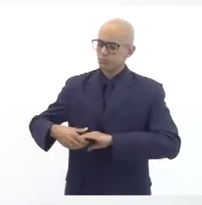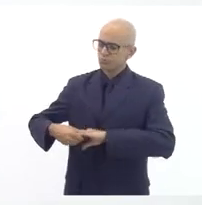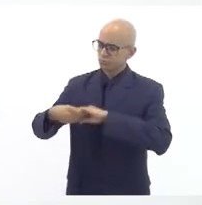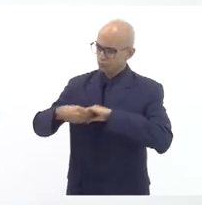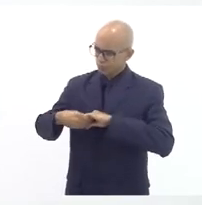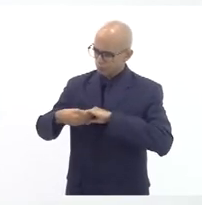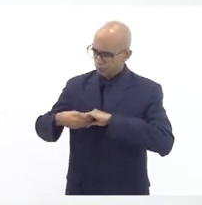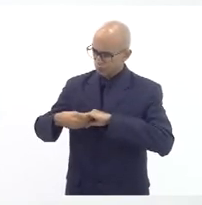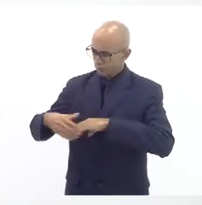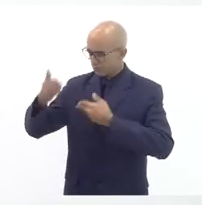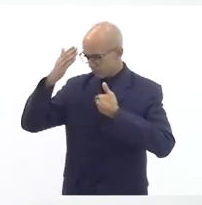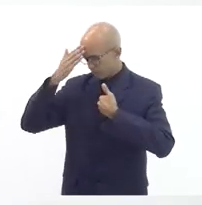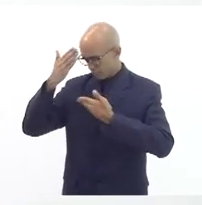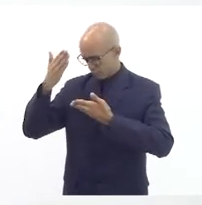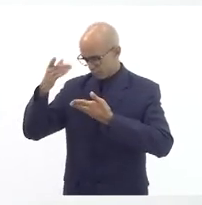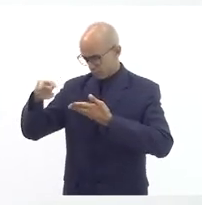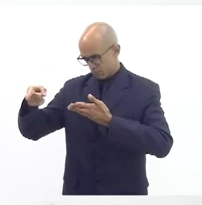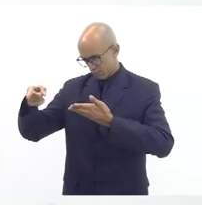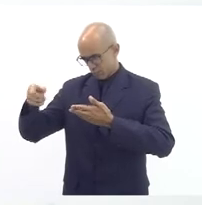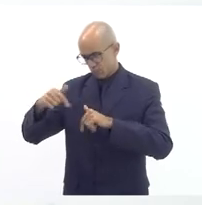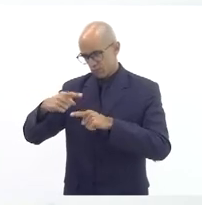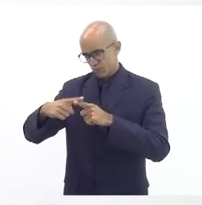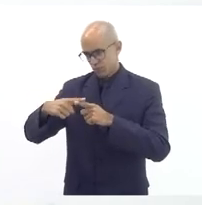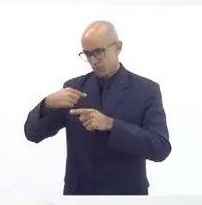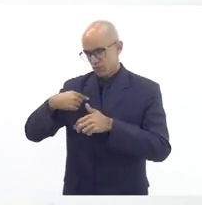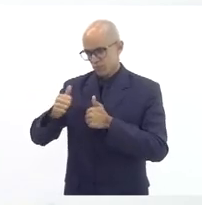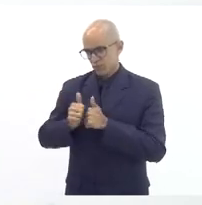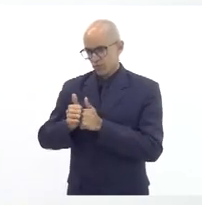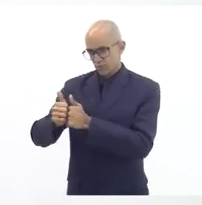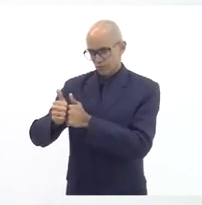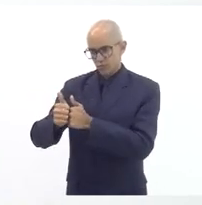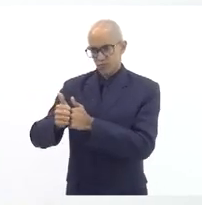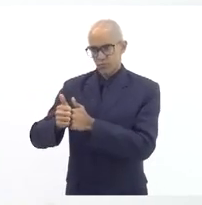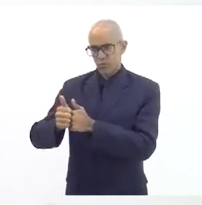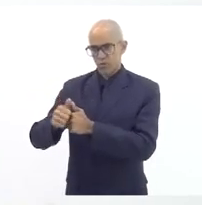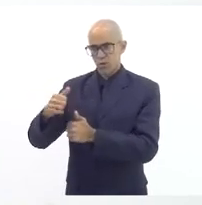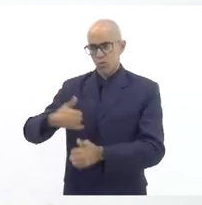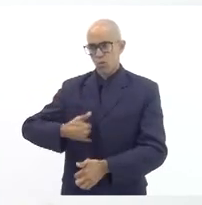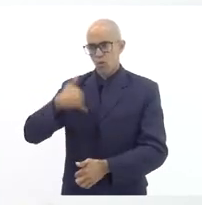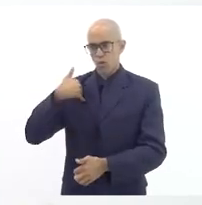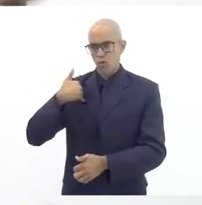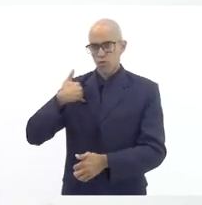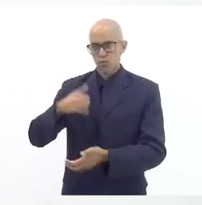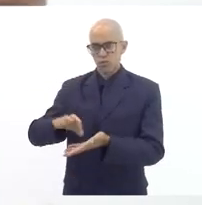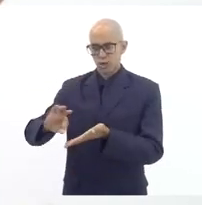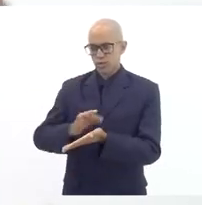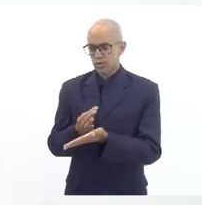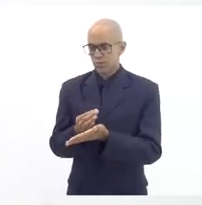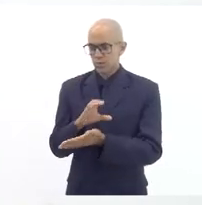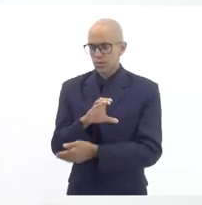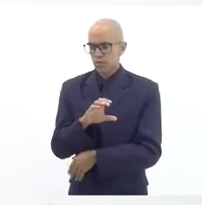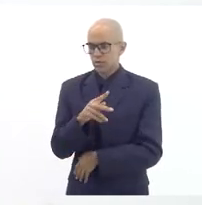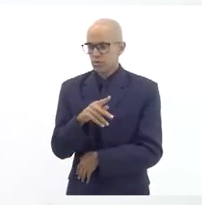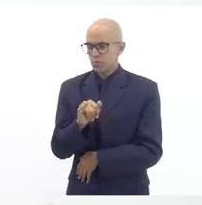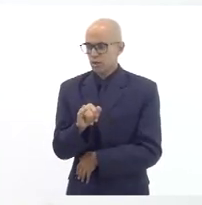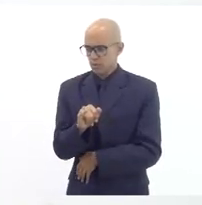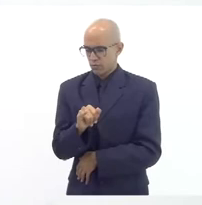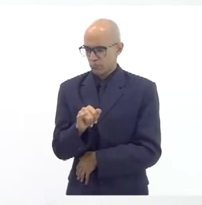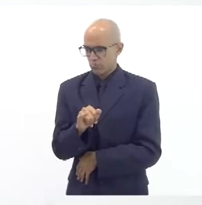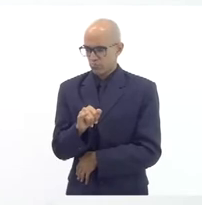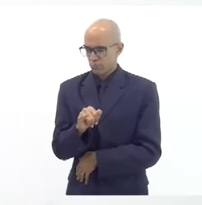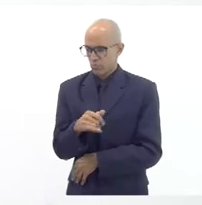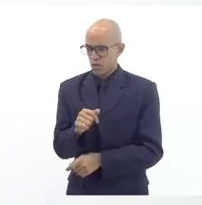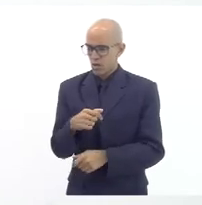porque acompanhei e tenho orgulho de ser signatário dessa CPI. Eu acompanhei o esforço que Vossa Excelência vem fazendo no